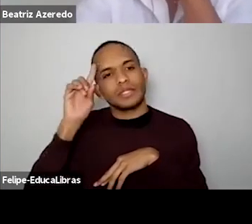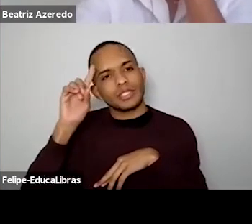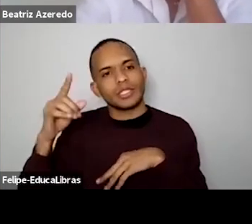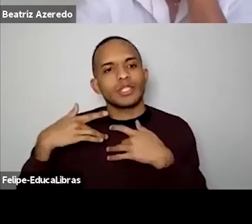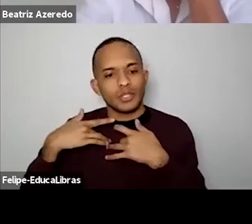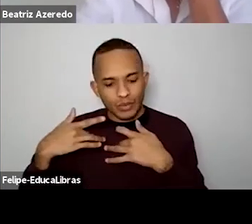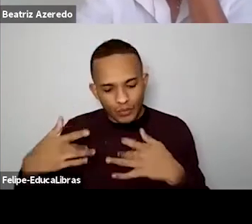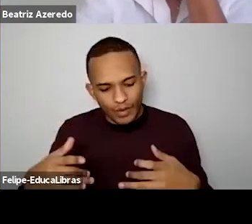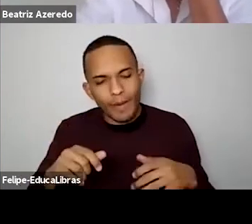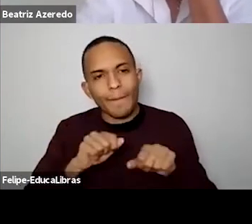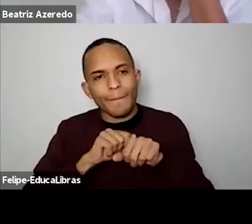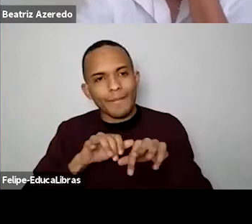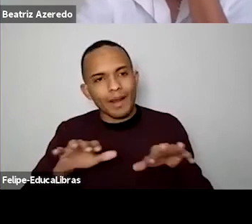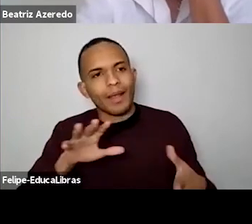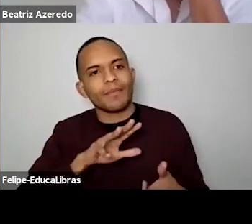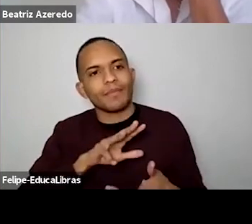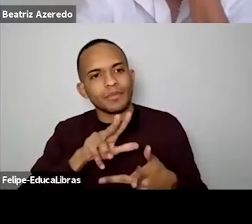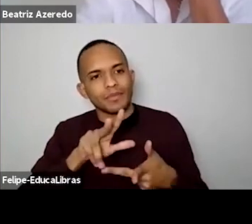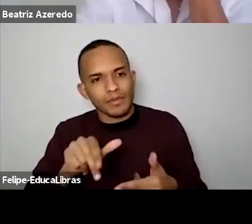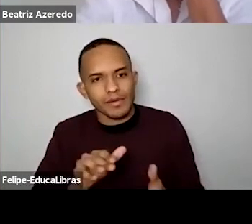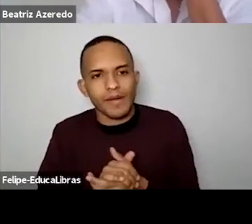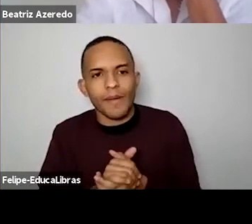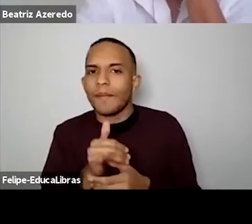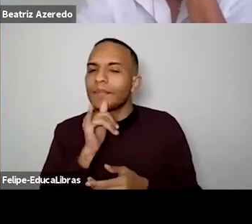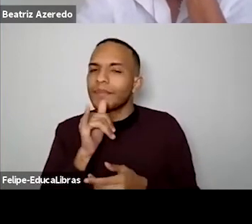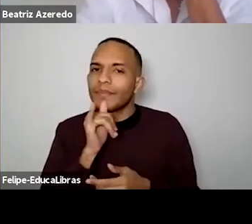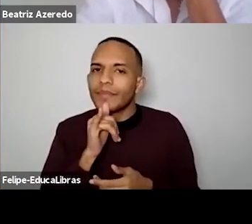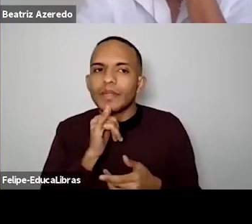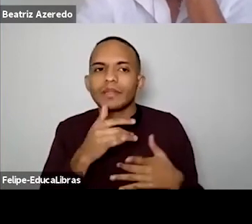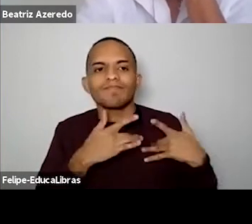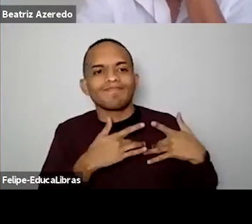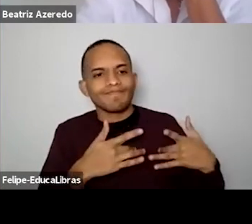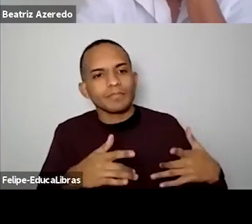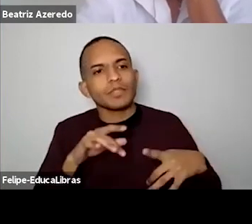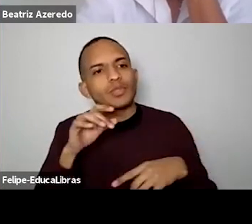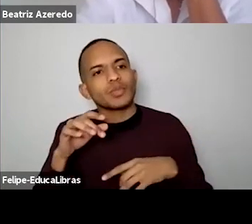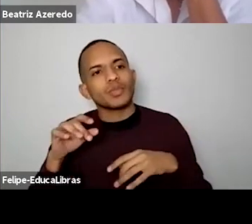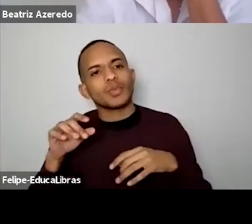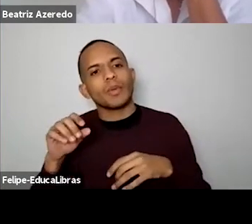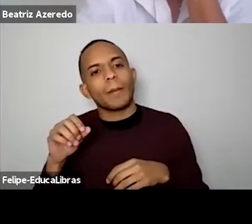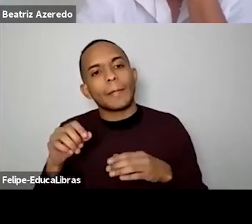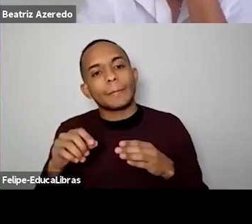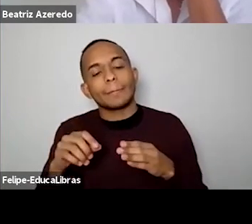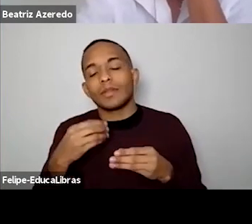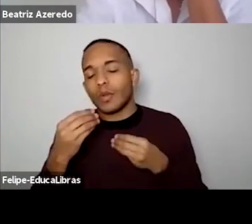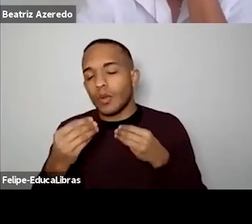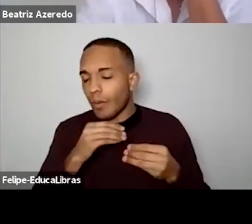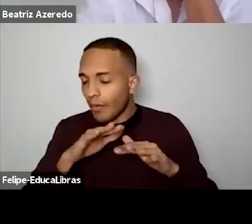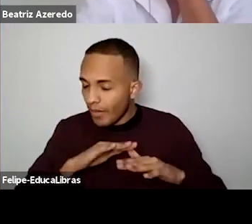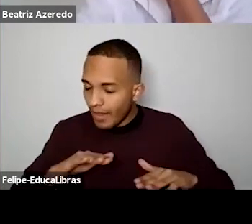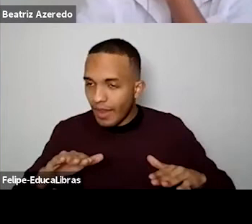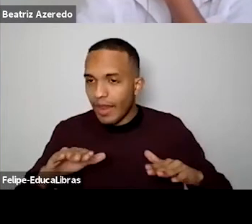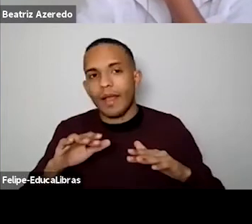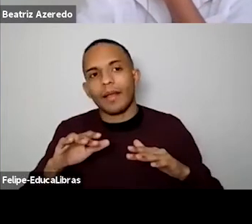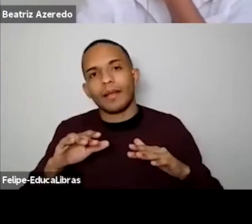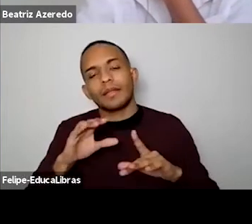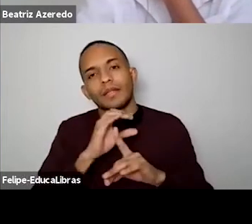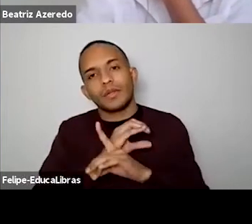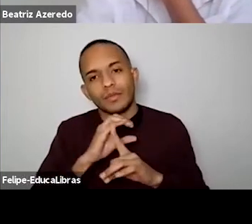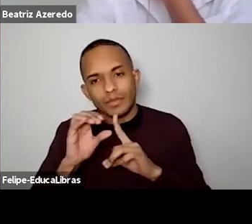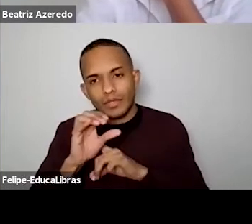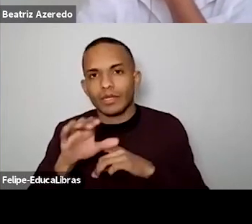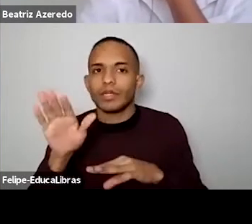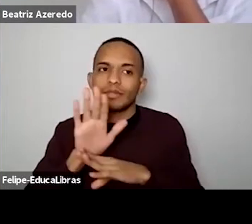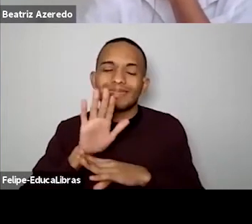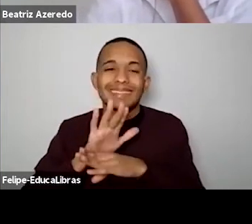campanha mundial, né, para promover a cultura da doação. A gente foi uma das primeiras campanhas comunitárias e a gente teve